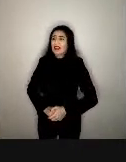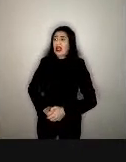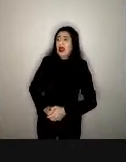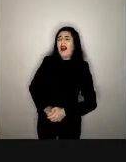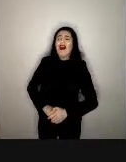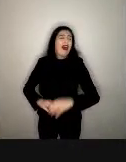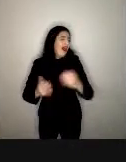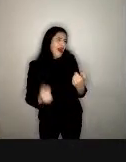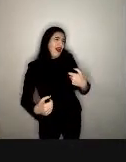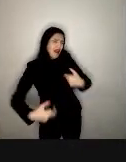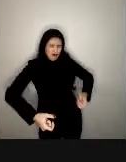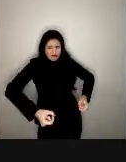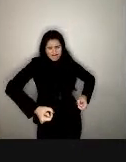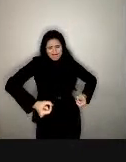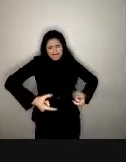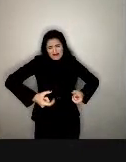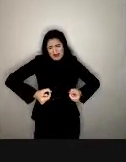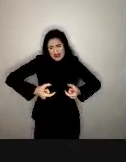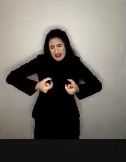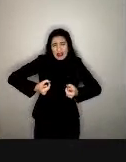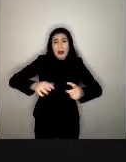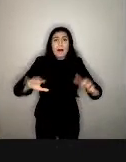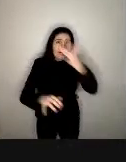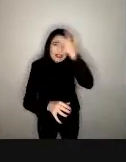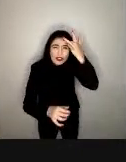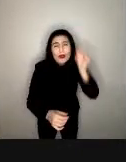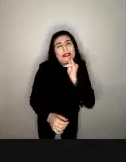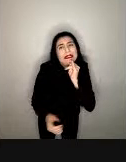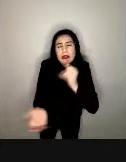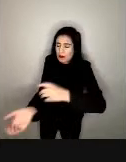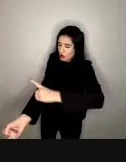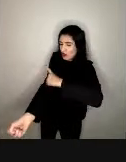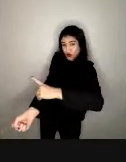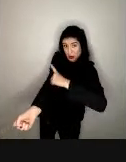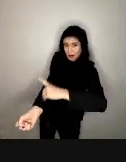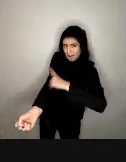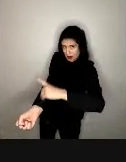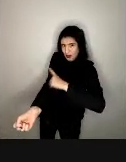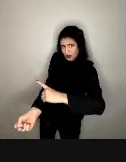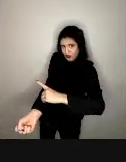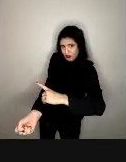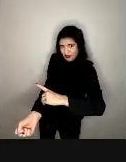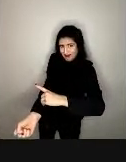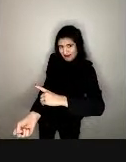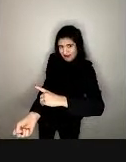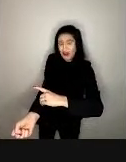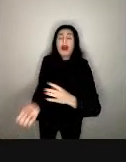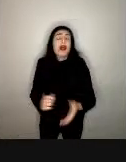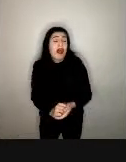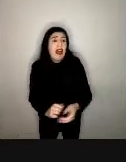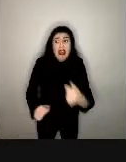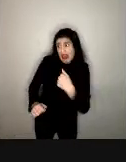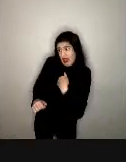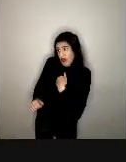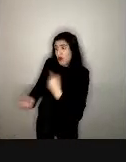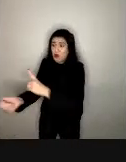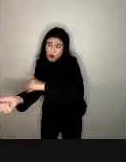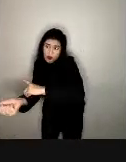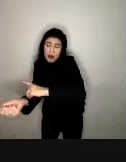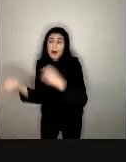para falar de diabetes, a gente fala eu tô com diabetes, e eu vou saber lidar, e vou ter que lidar. E cada vez mais a gente tem que